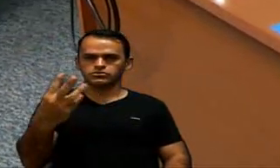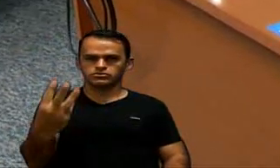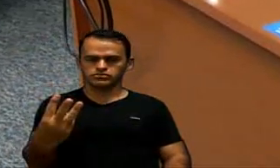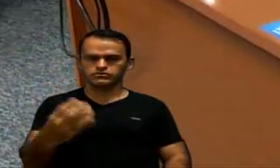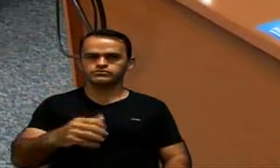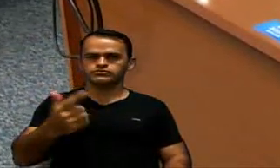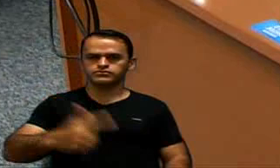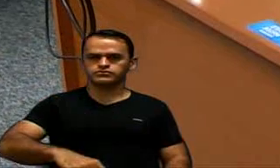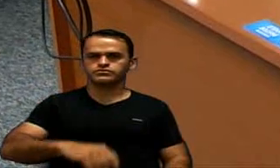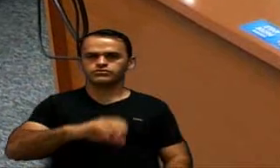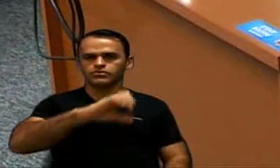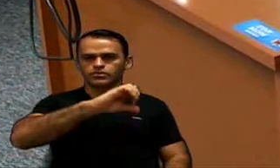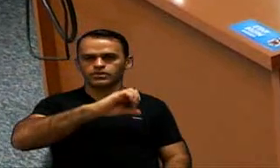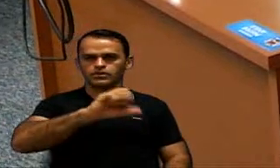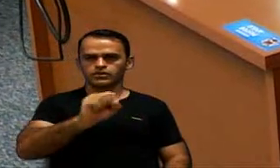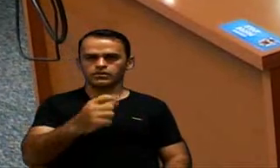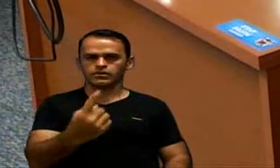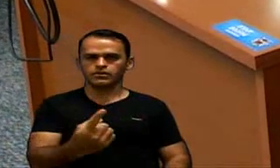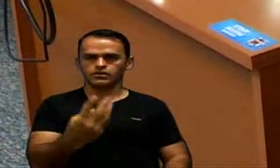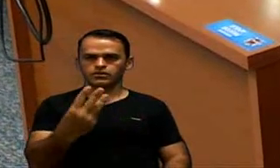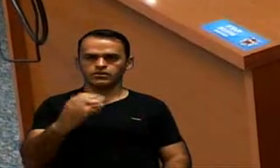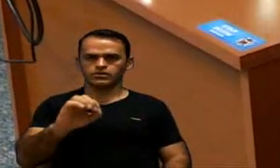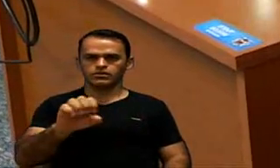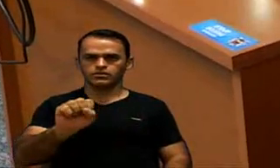981308343. Eu vou repetir: